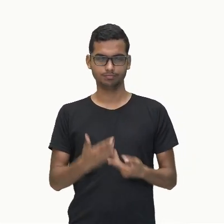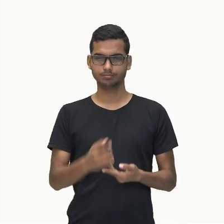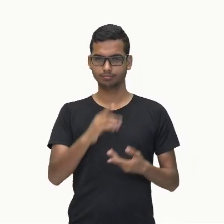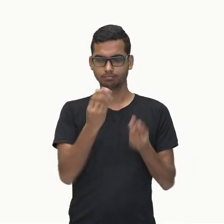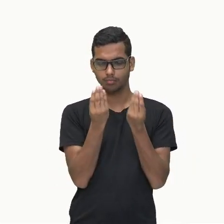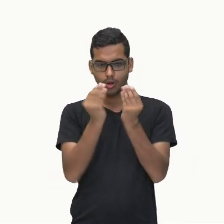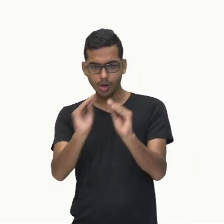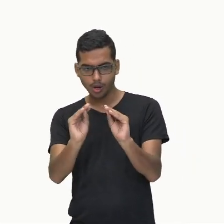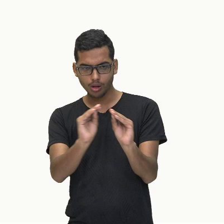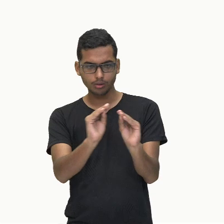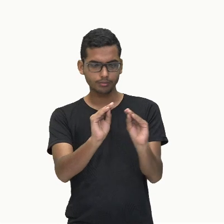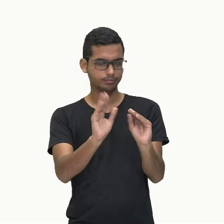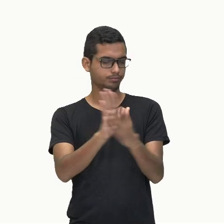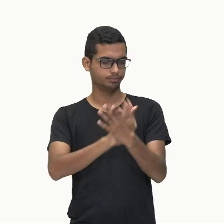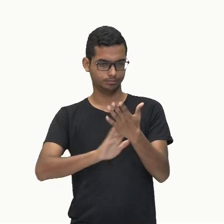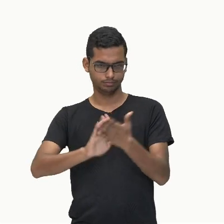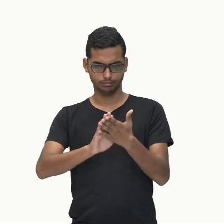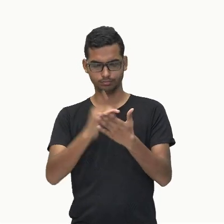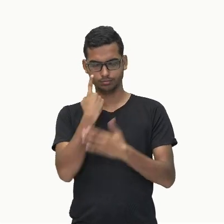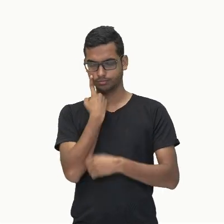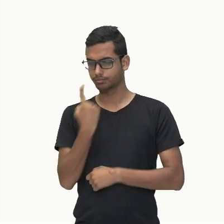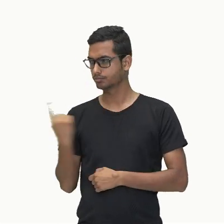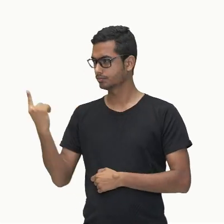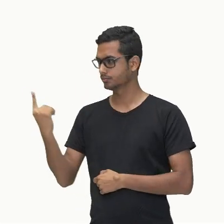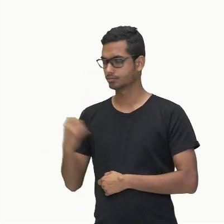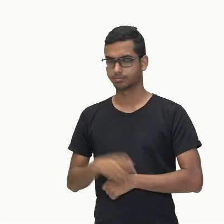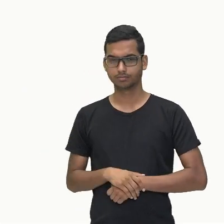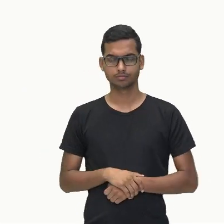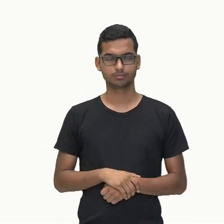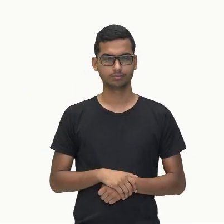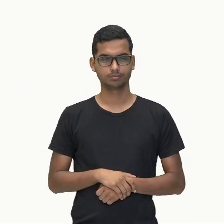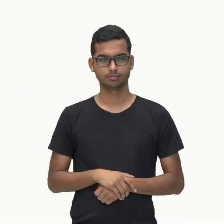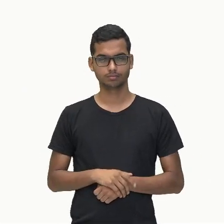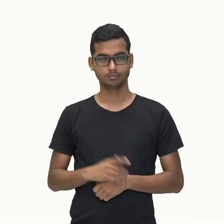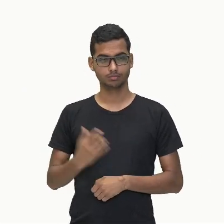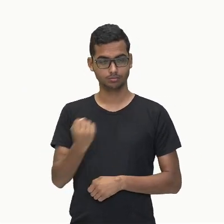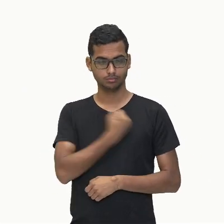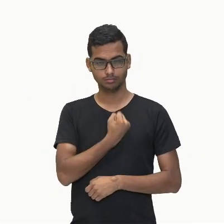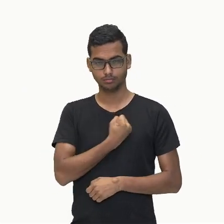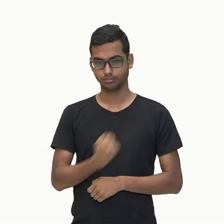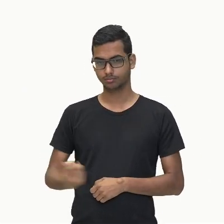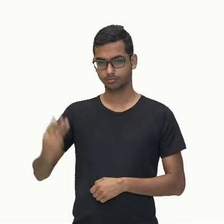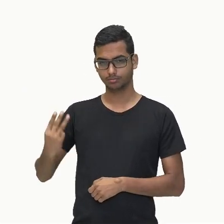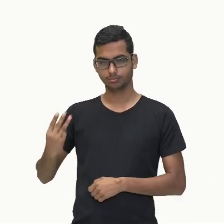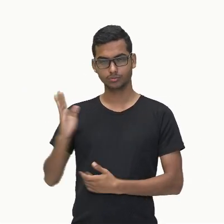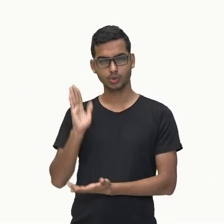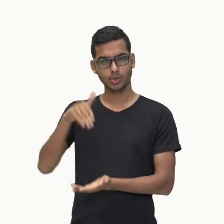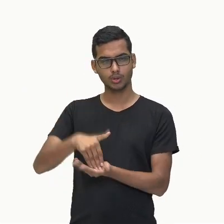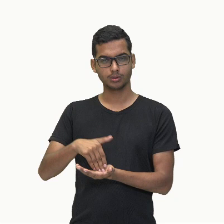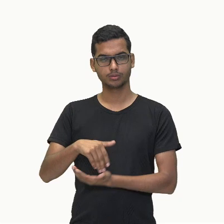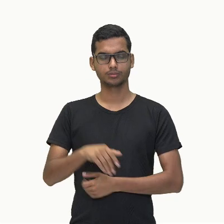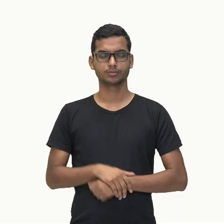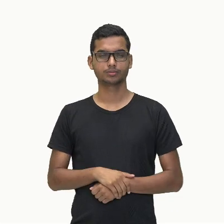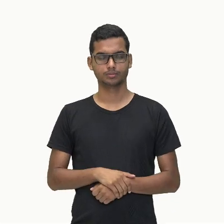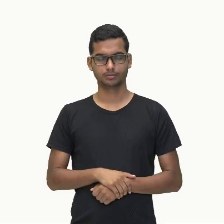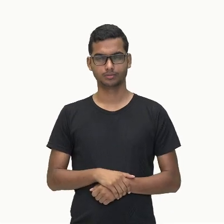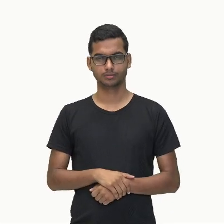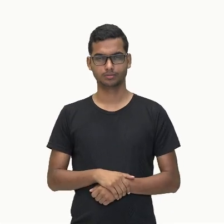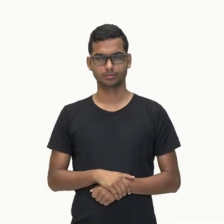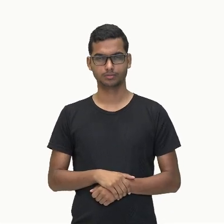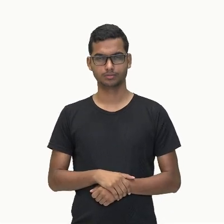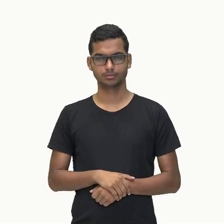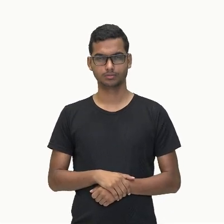não faz parte aqui da relação. Vamos ver o 3, que é o último elemento aqui do conjunto